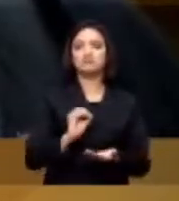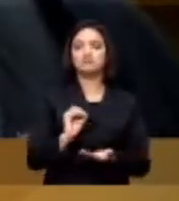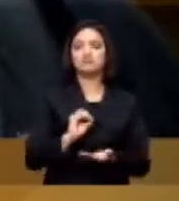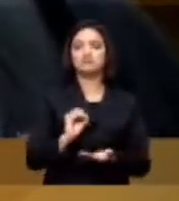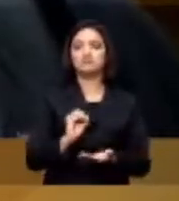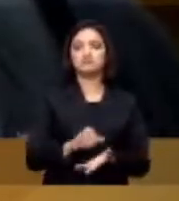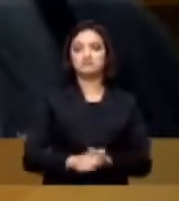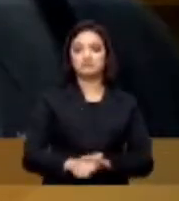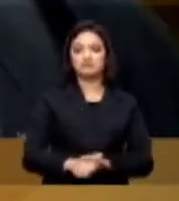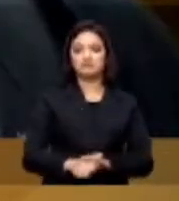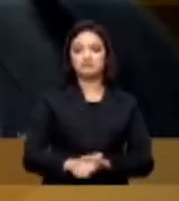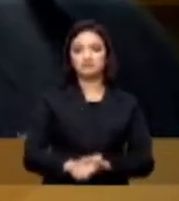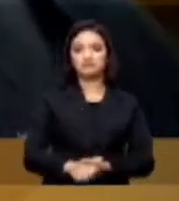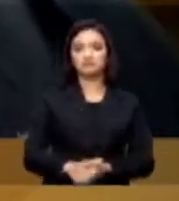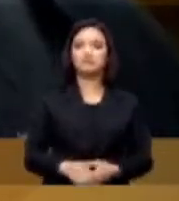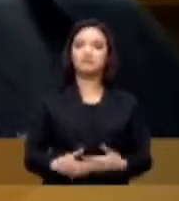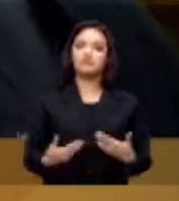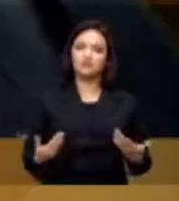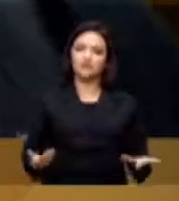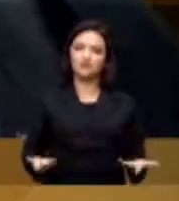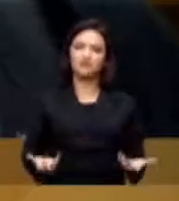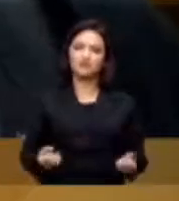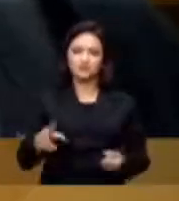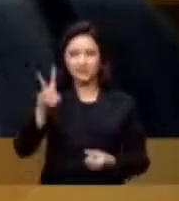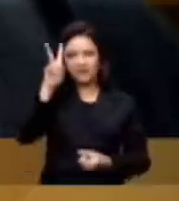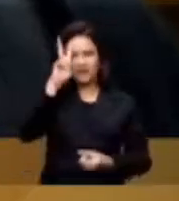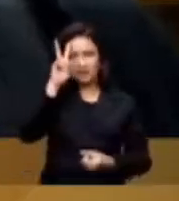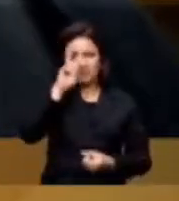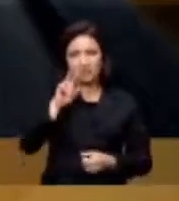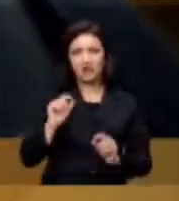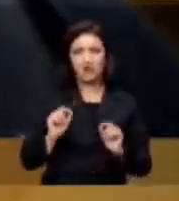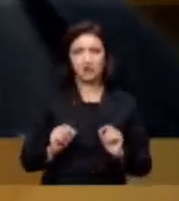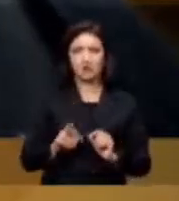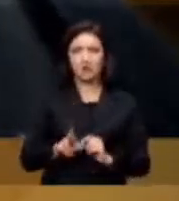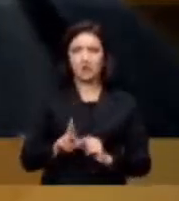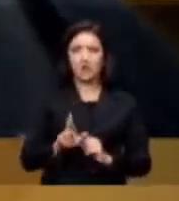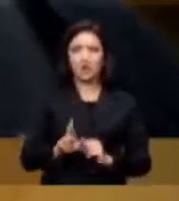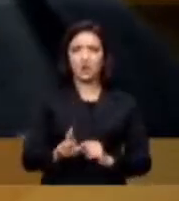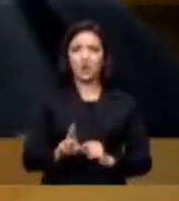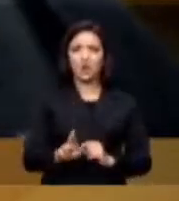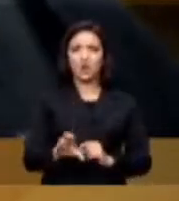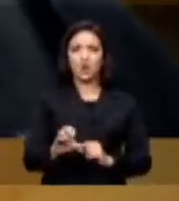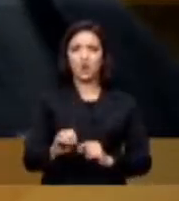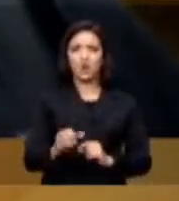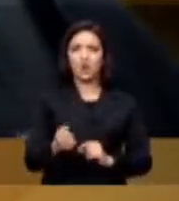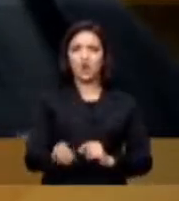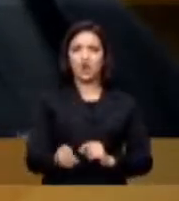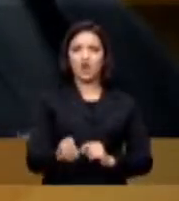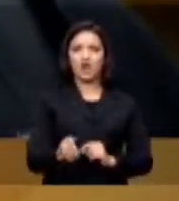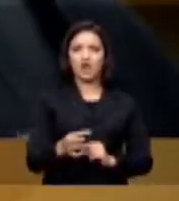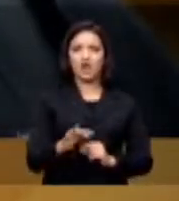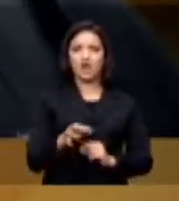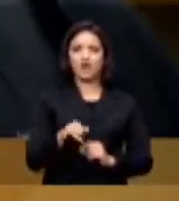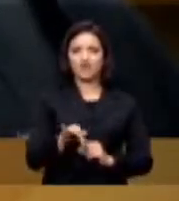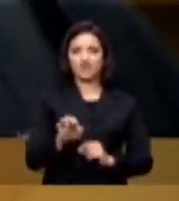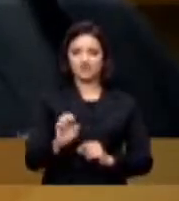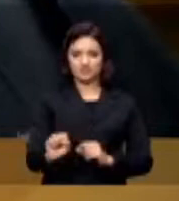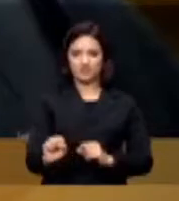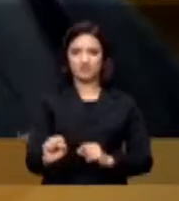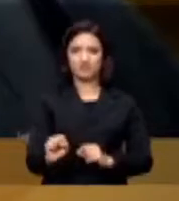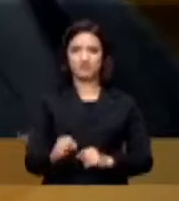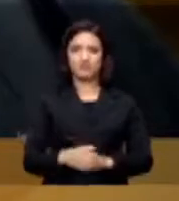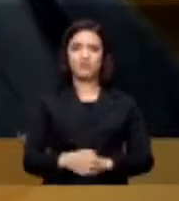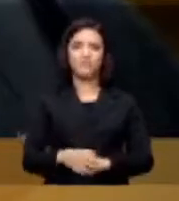Não querendo exagerar, mas lembremos dos royalties tradicionais do sistema inglês e que vem do